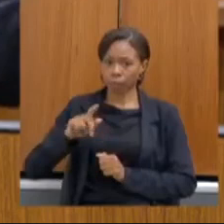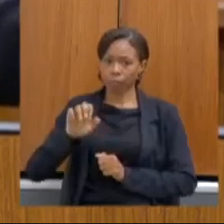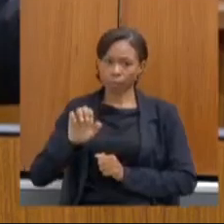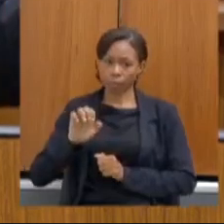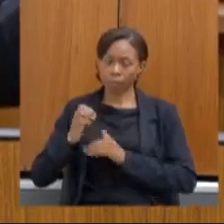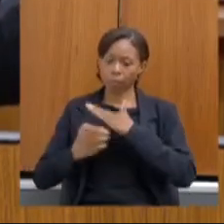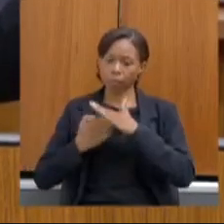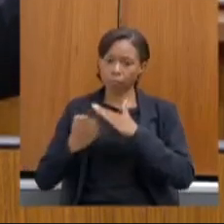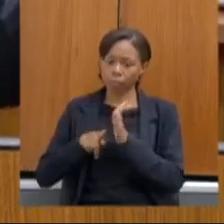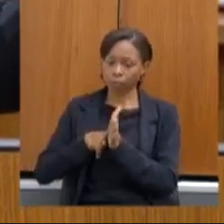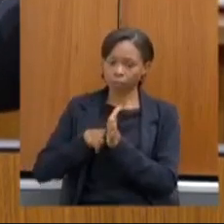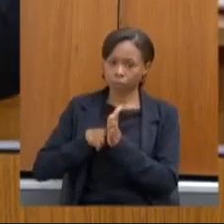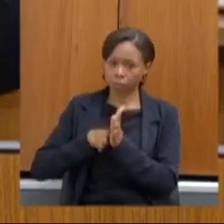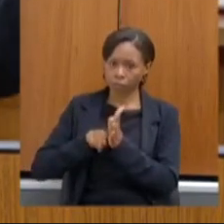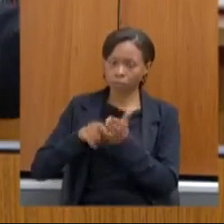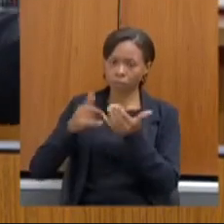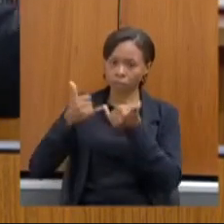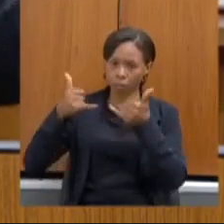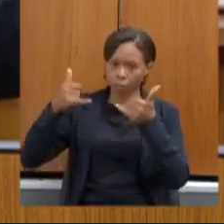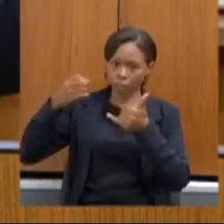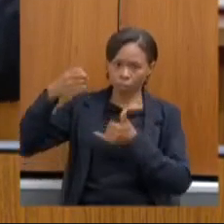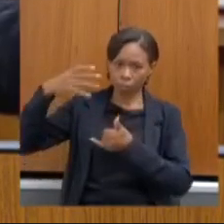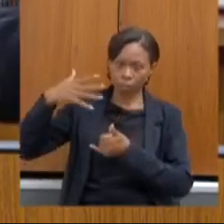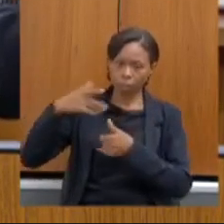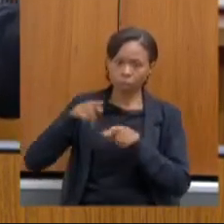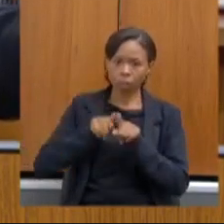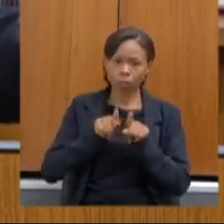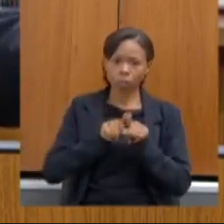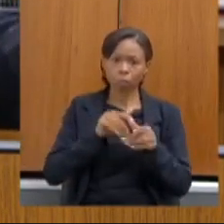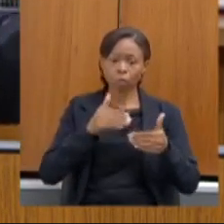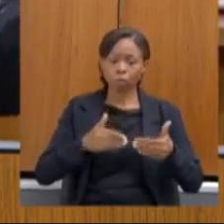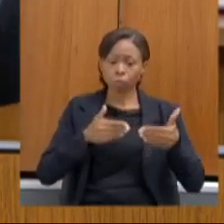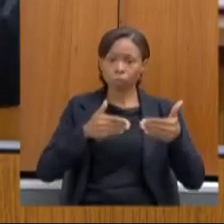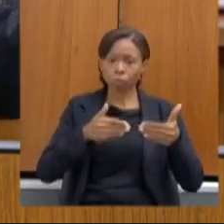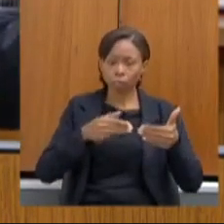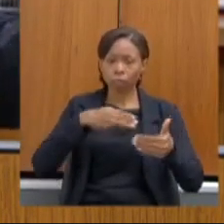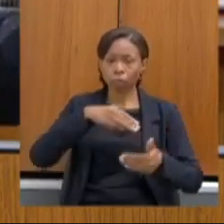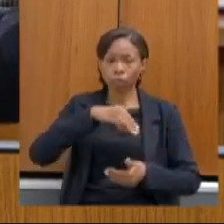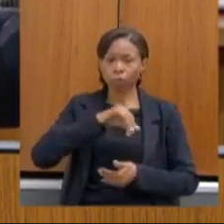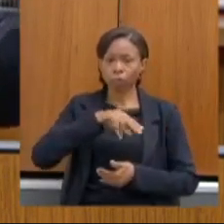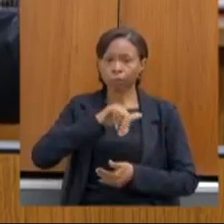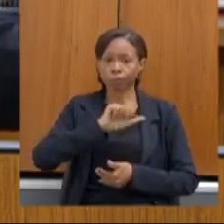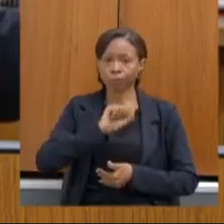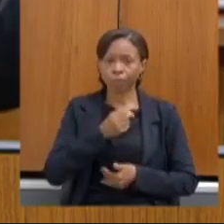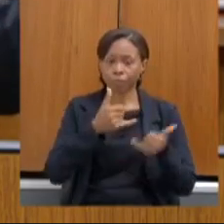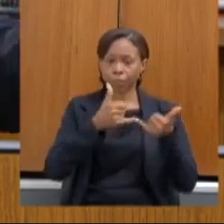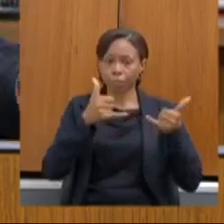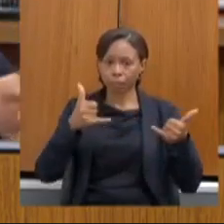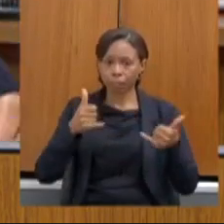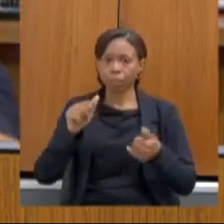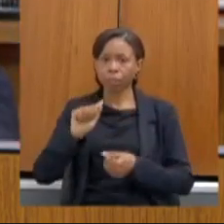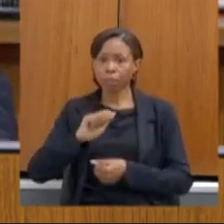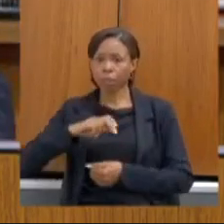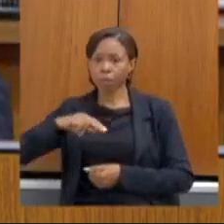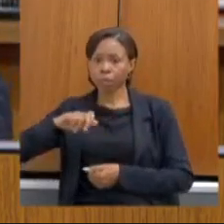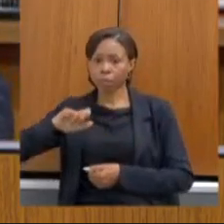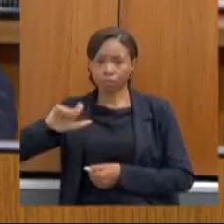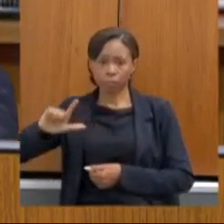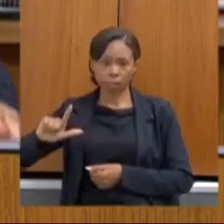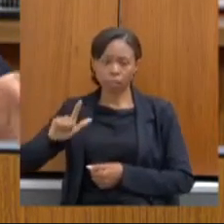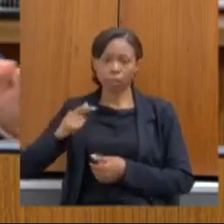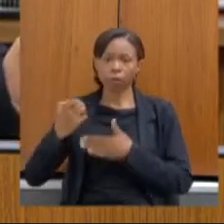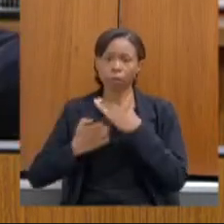energética junto ao Ministério de Minas e energia e ANEL Agência Nacional